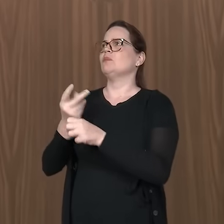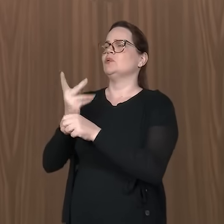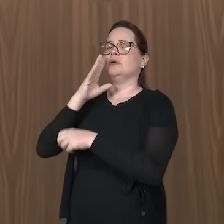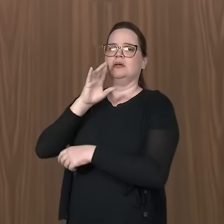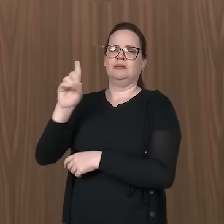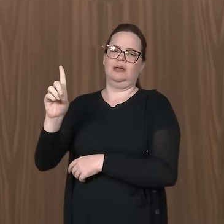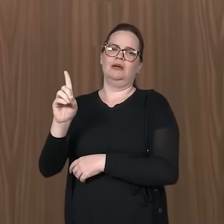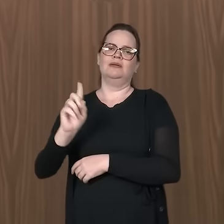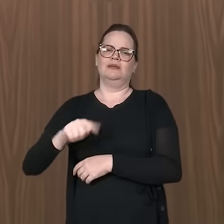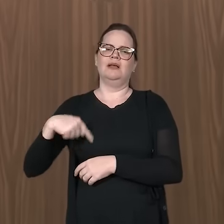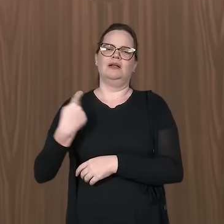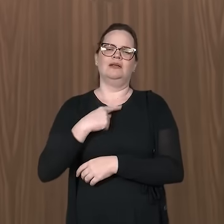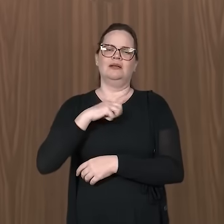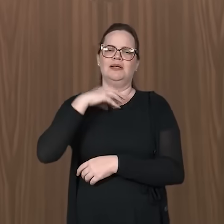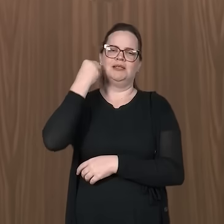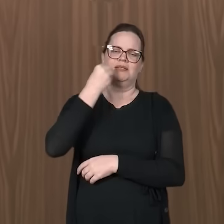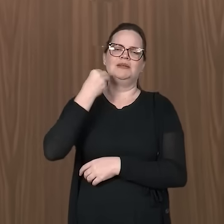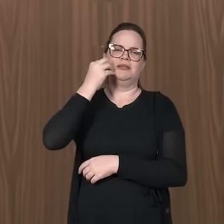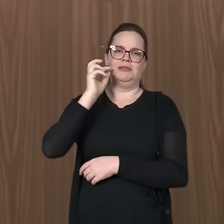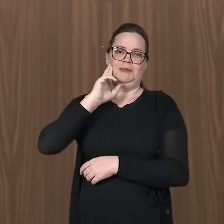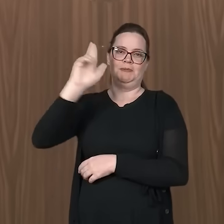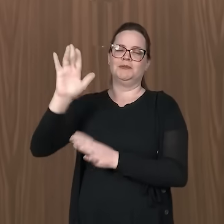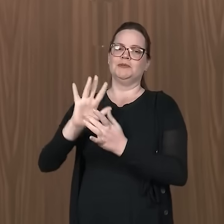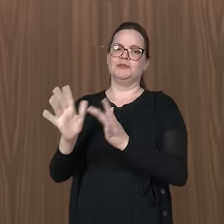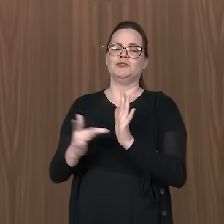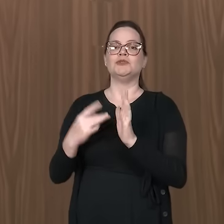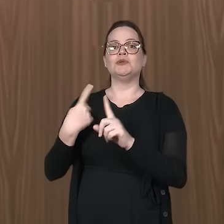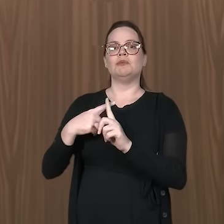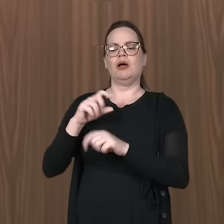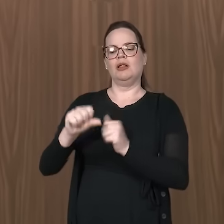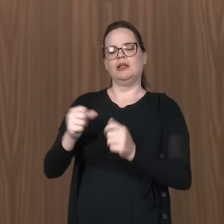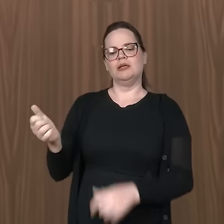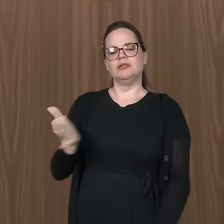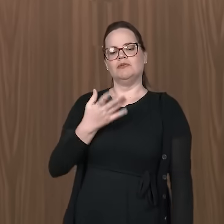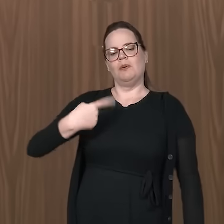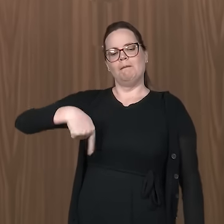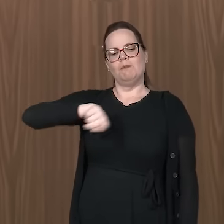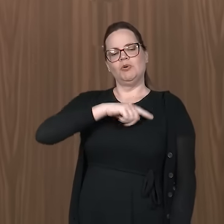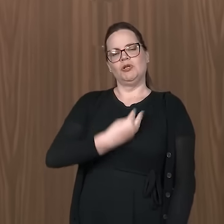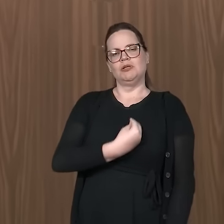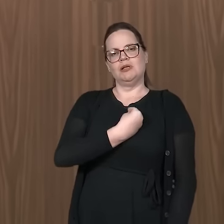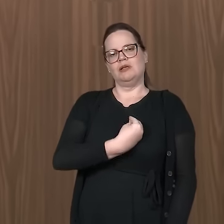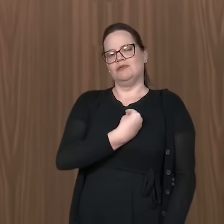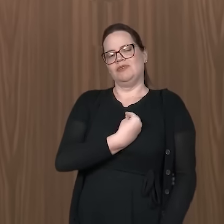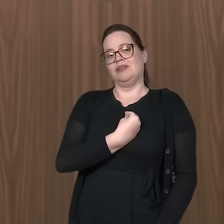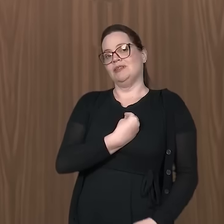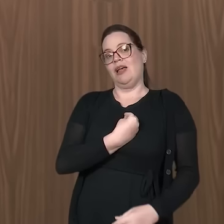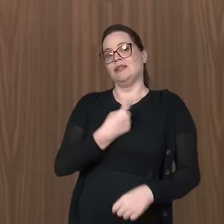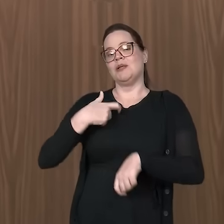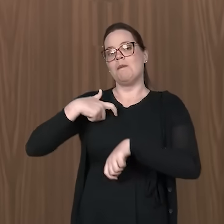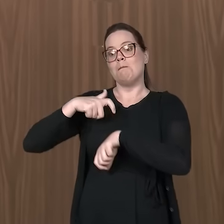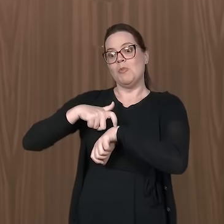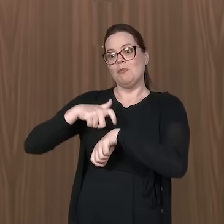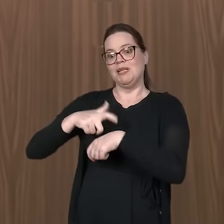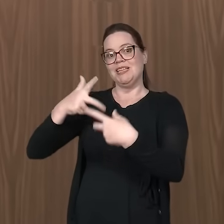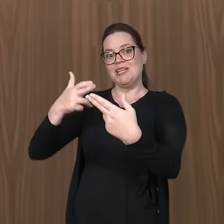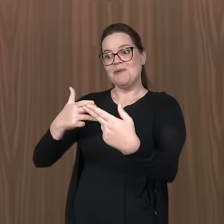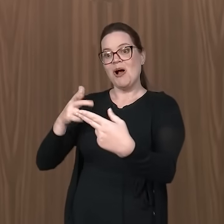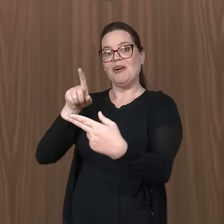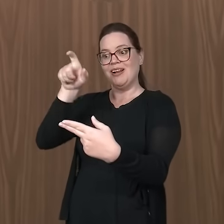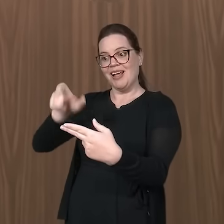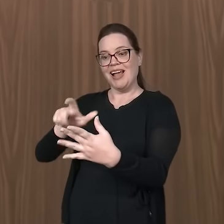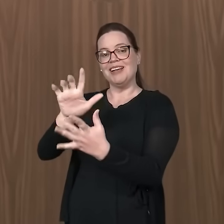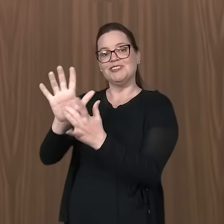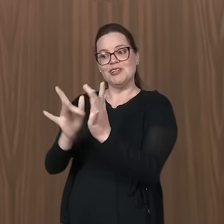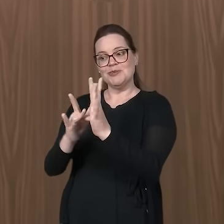alma, nós também tivemos um encontro com o Senhor Jesus que mudou a nossa vida e estava ali naquele momento para mudar a